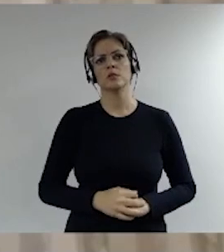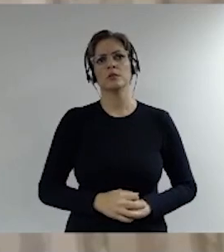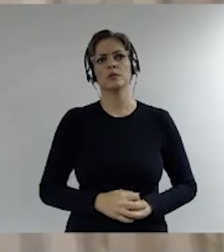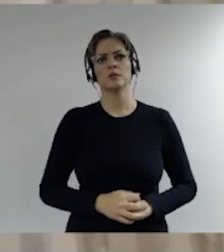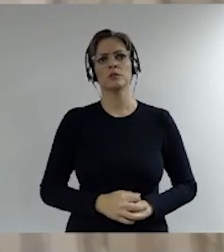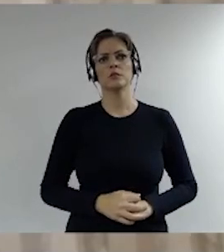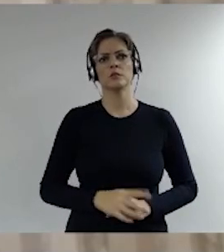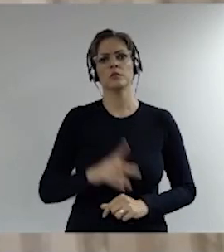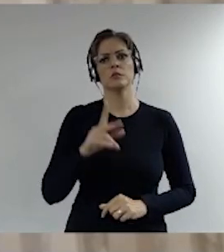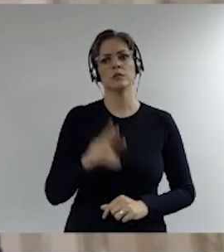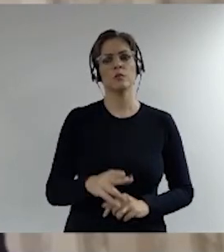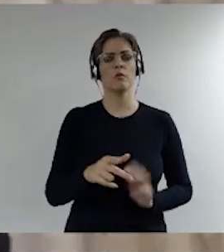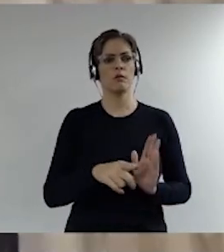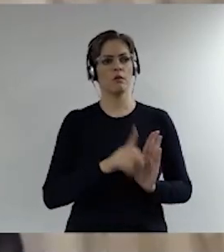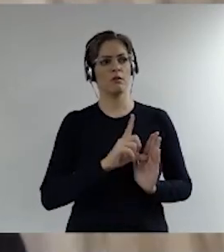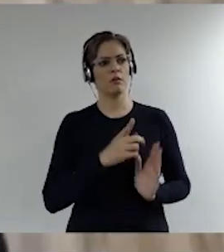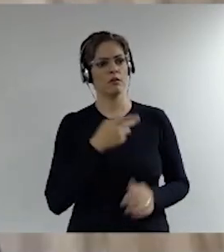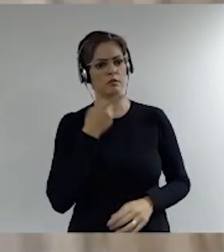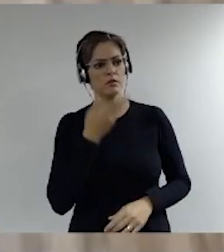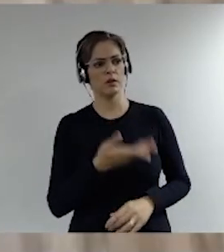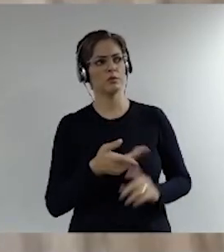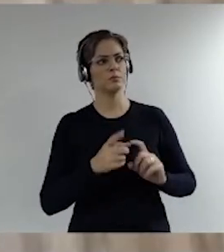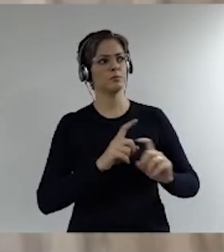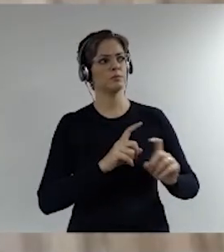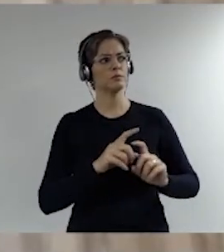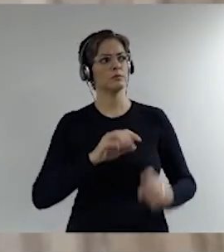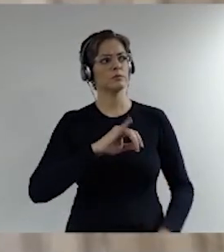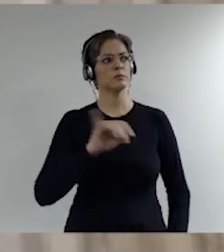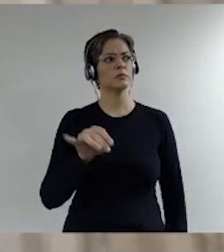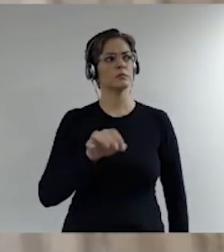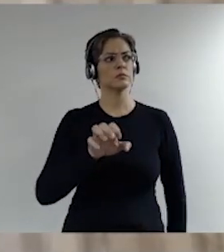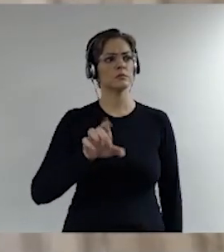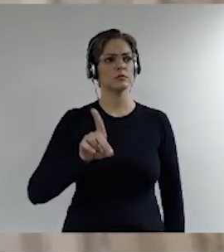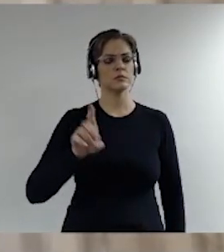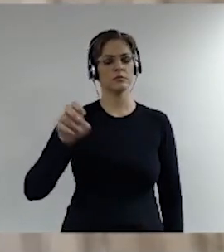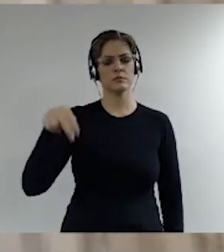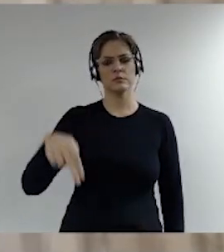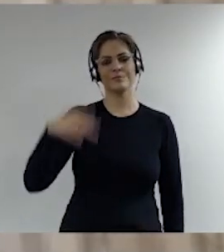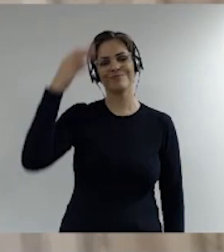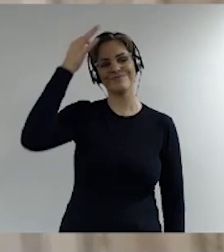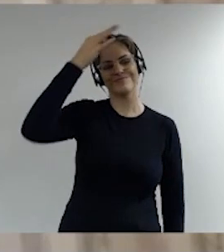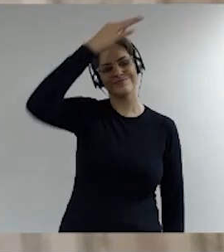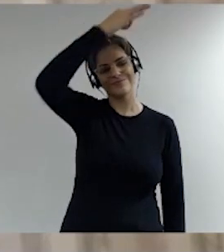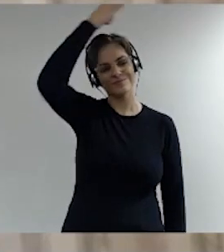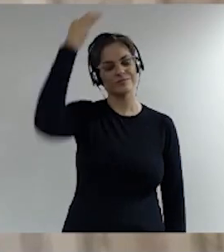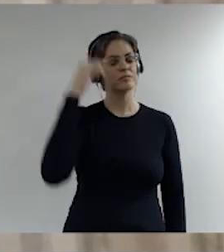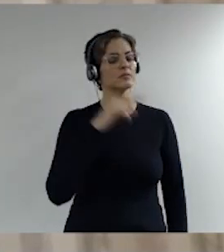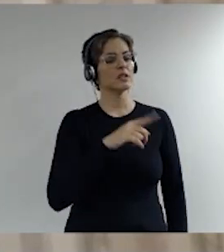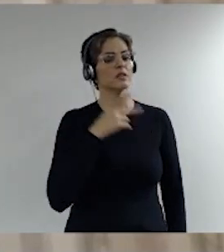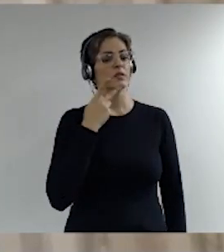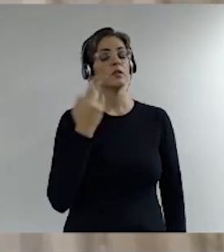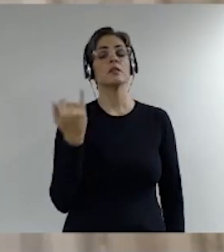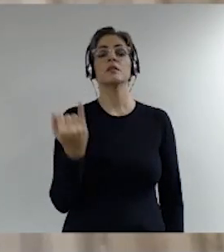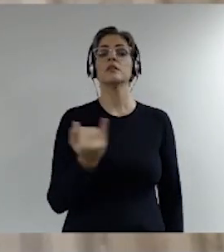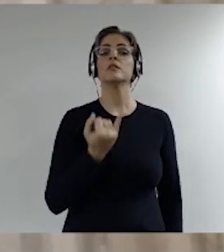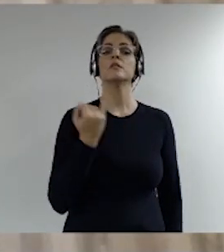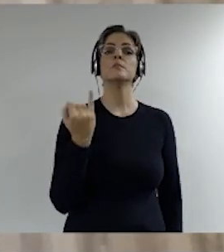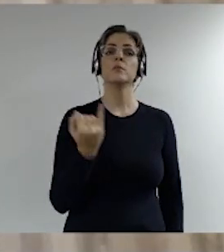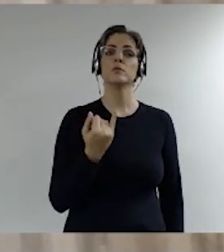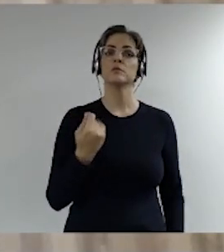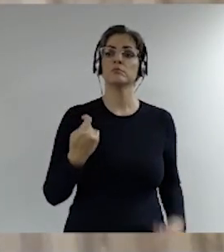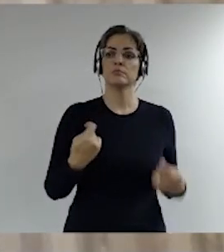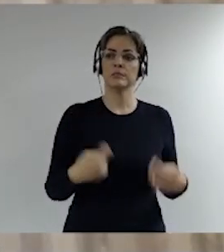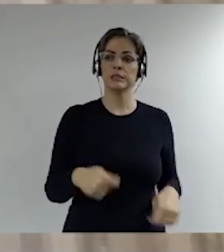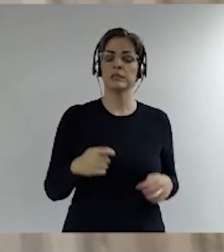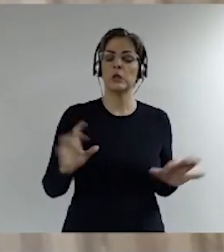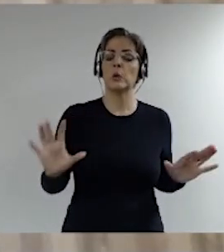aqui pelo nosso moderador, o nosso conselheiro Jedson, do Espírito Santo, a importância de ter unido